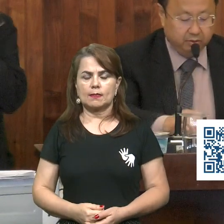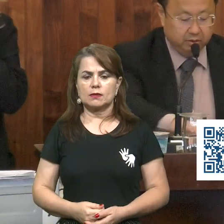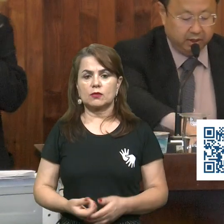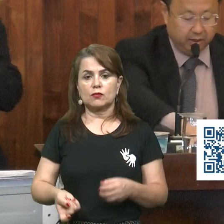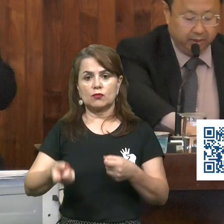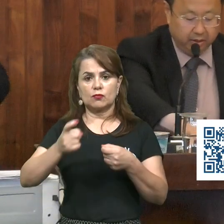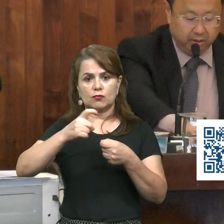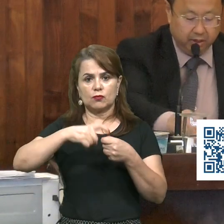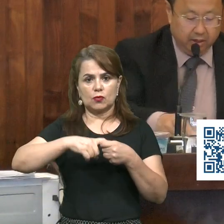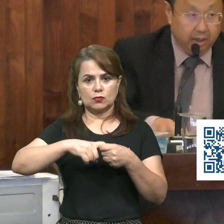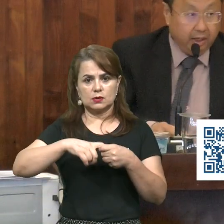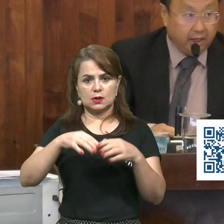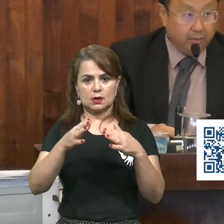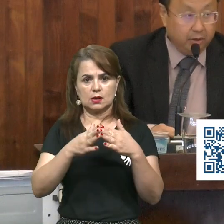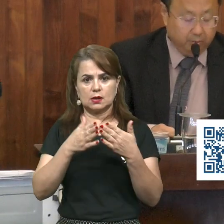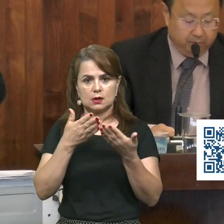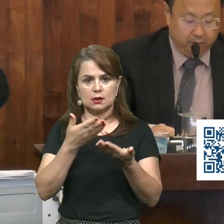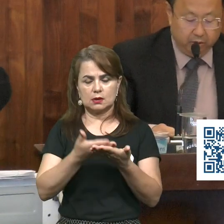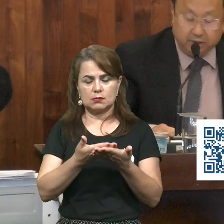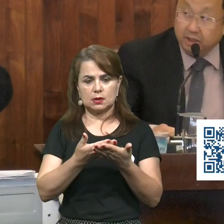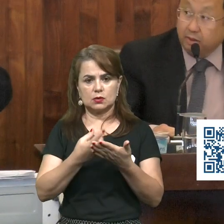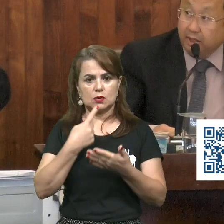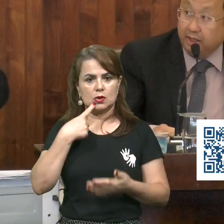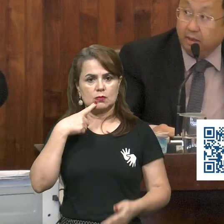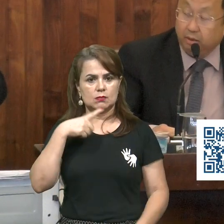Retornar o requerimento. Requerimento